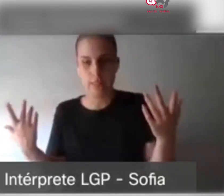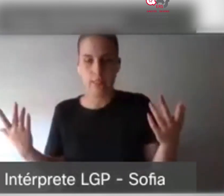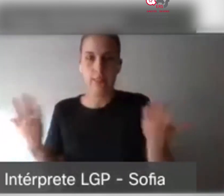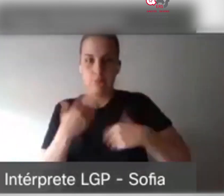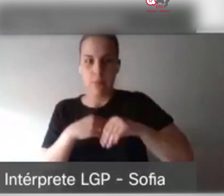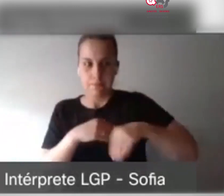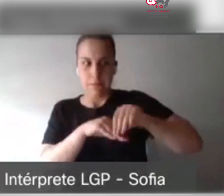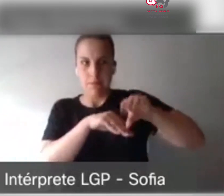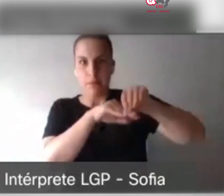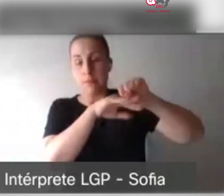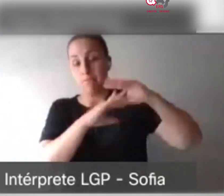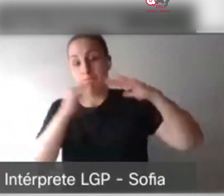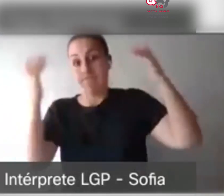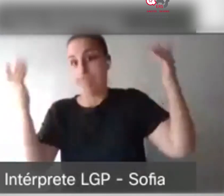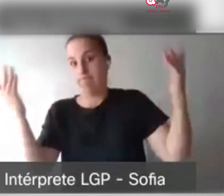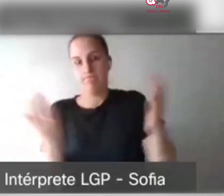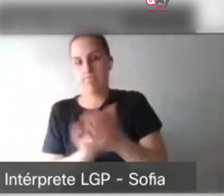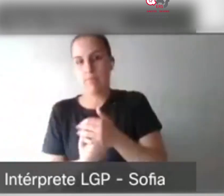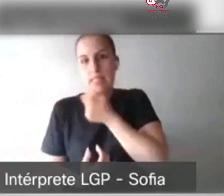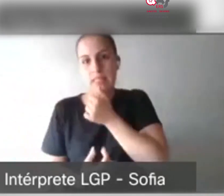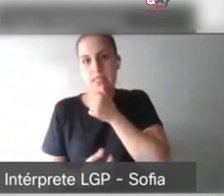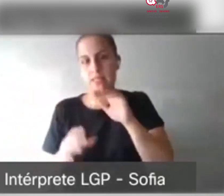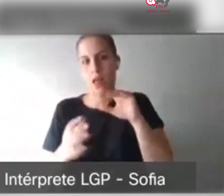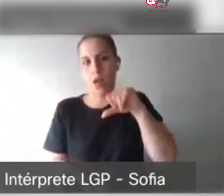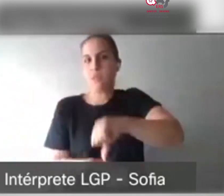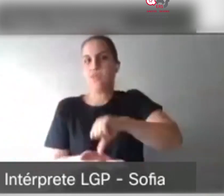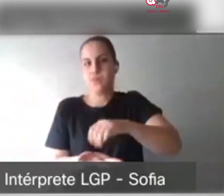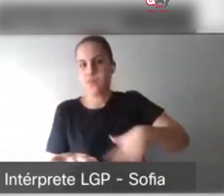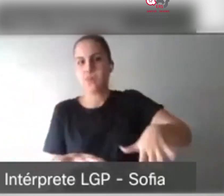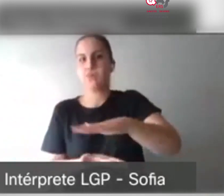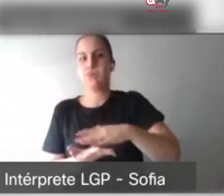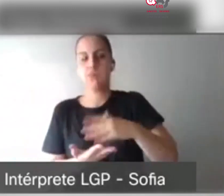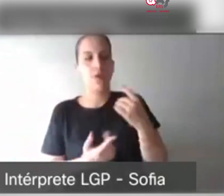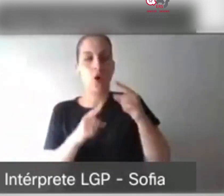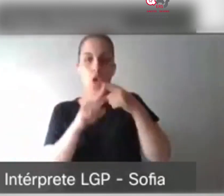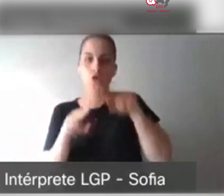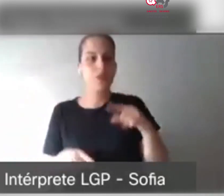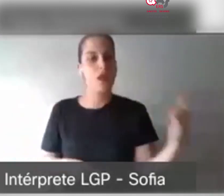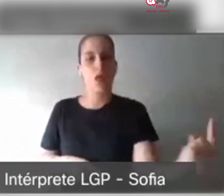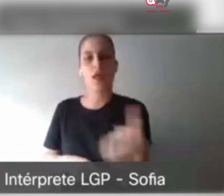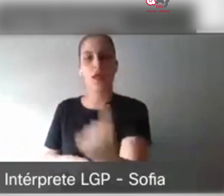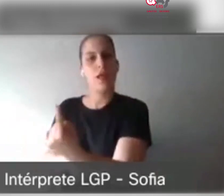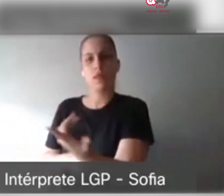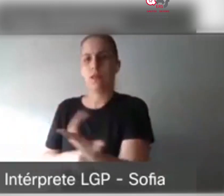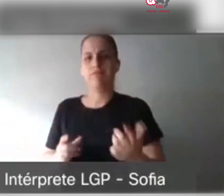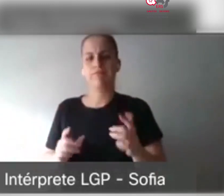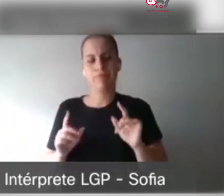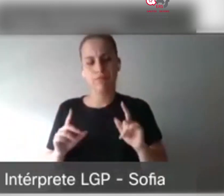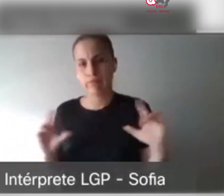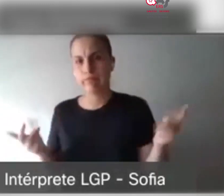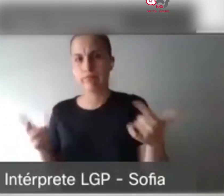Tivemos naturalmente, quer dizer, isto foi uma decisão central, não foi sequer uma decisão de cada hospital per si, tivemos naturalmente que encontrar uma